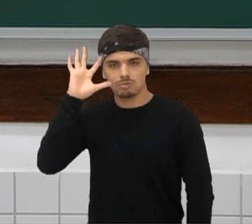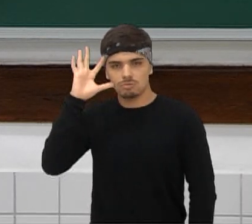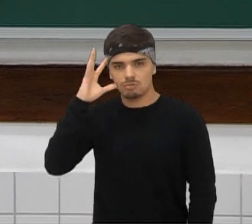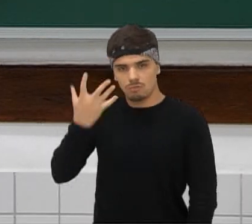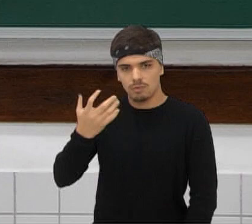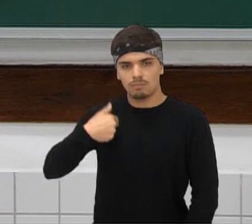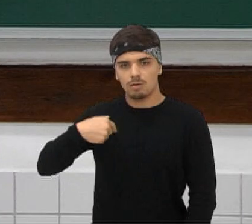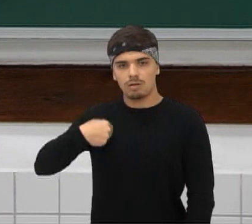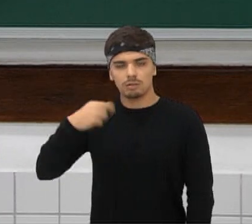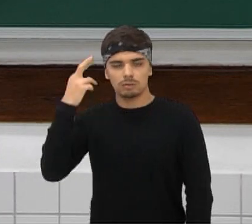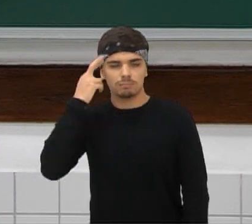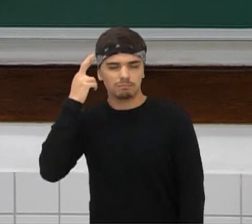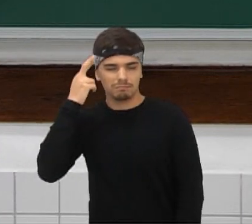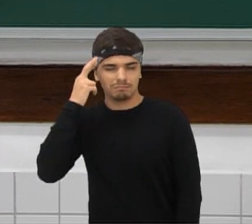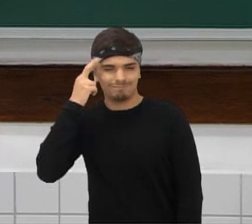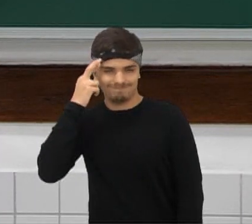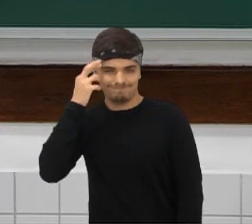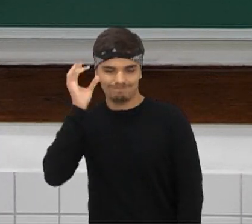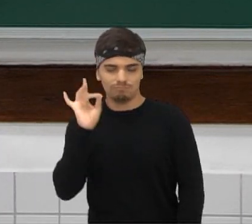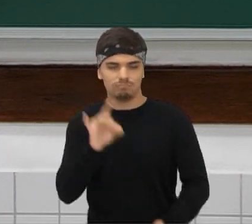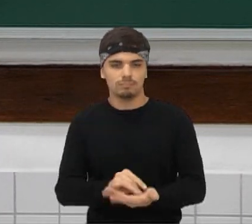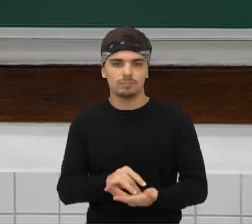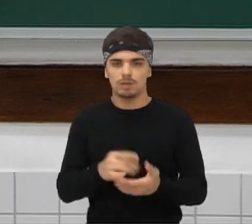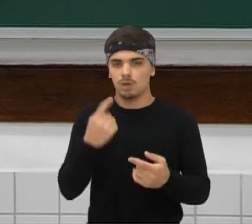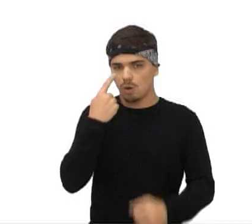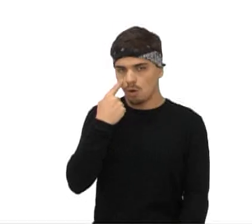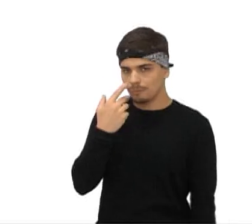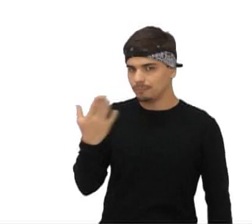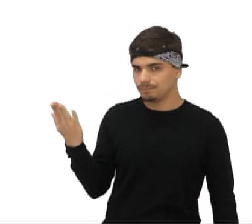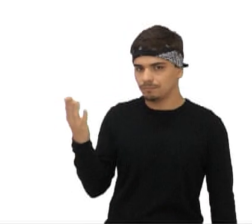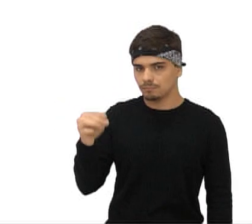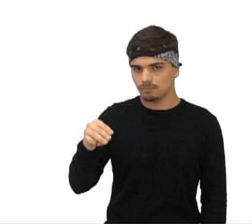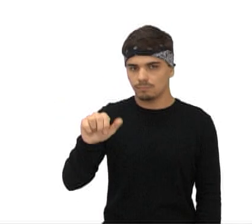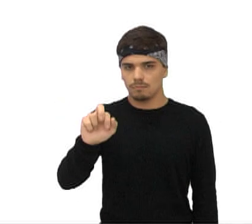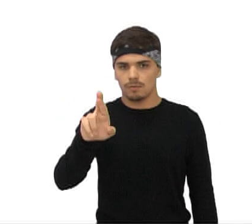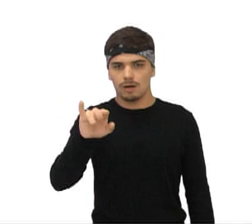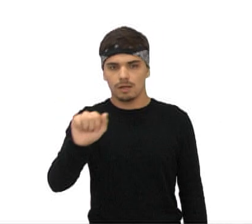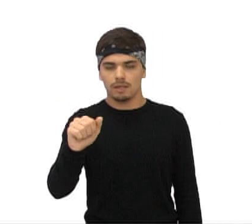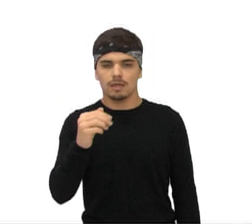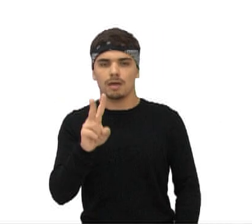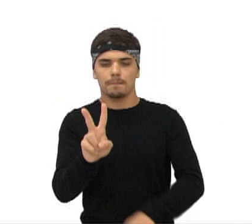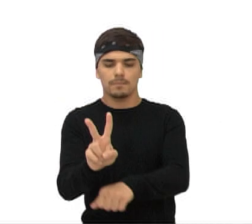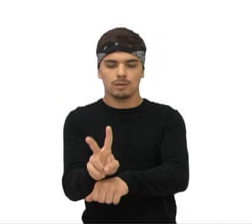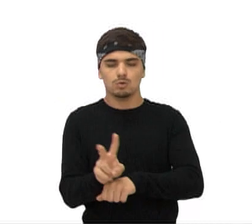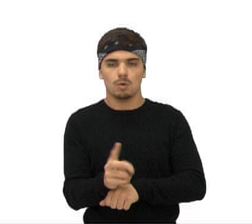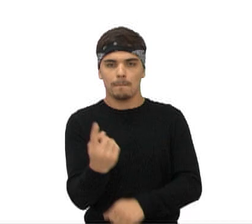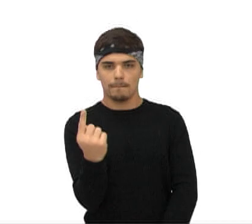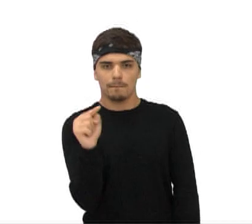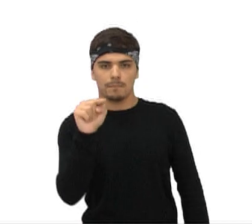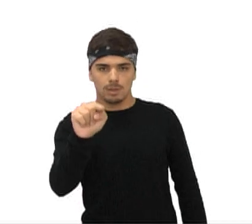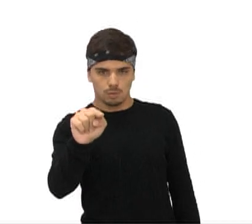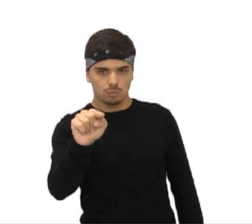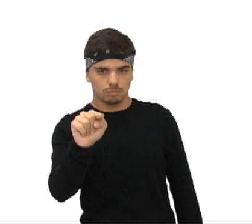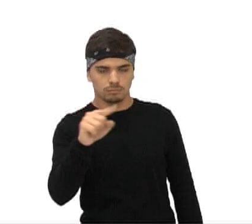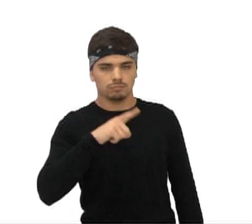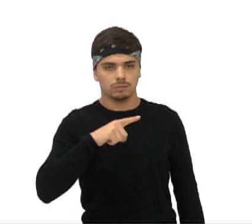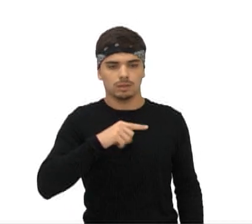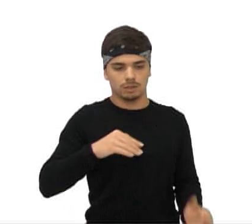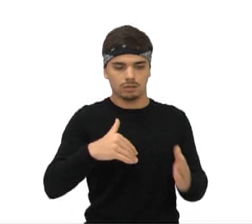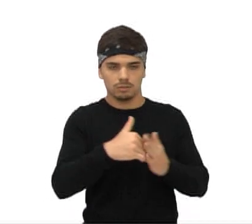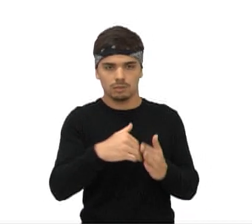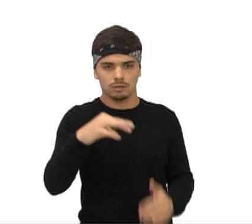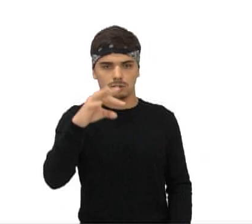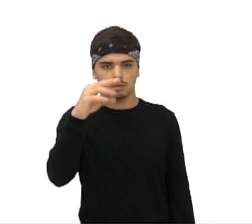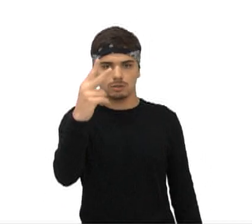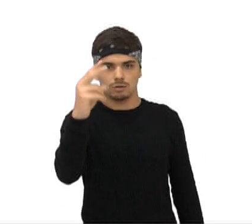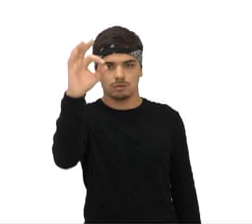do raciocínio lógico. Então, veja lá. Maria pegou um empréstimo, né, de R$1.000 a uma taxa, né, de